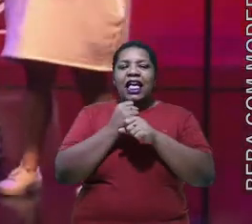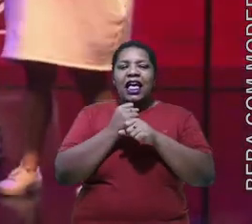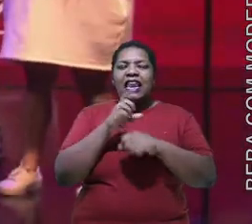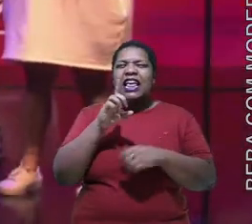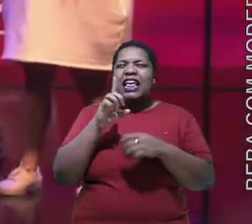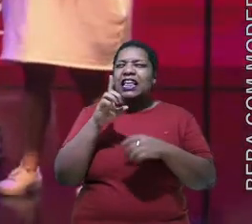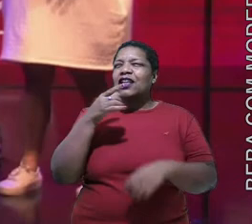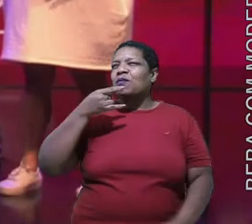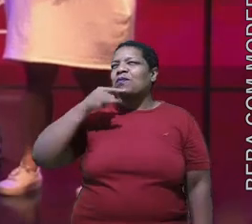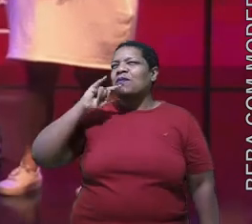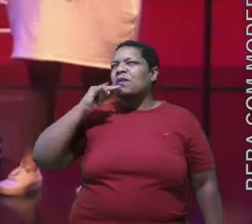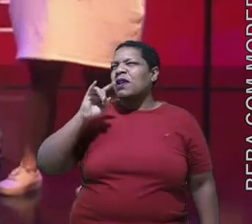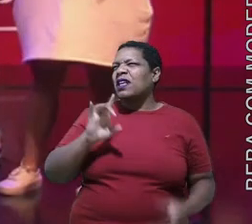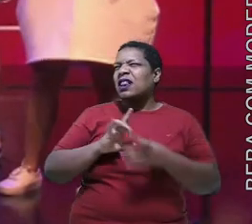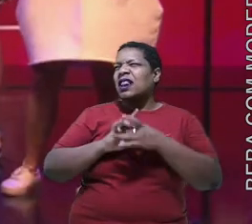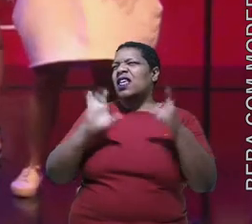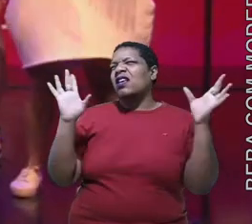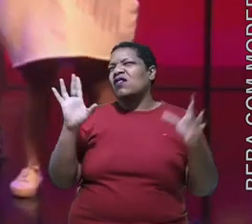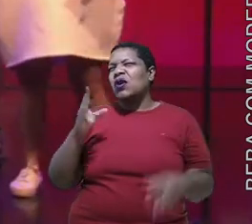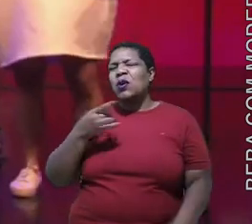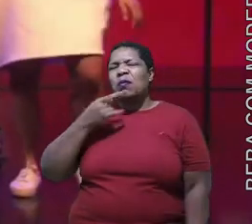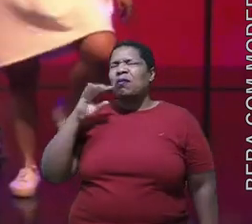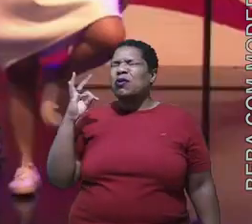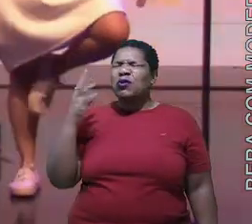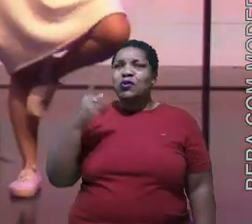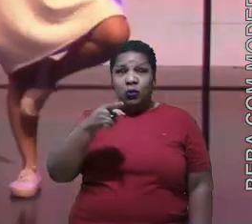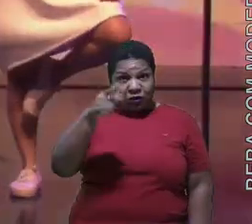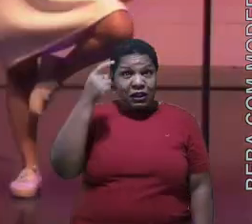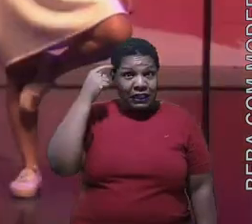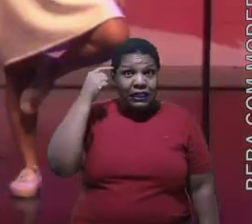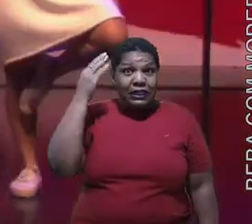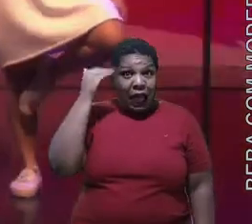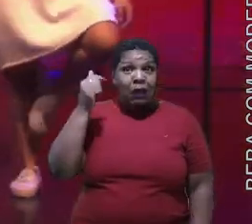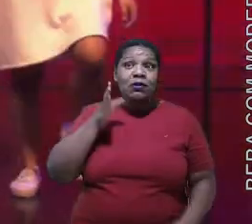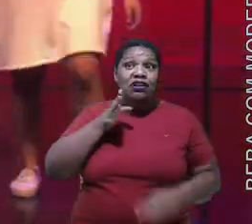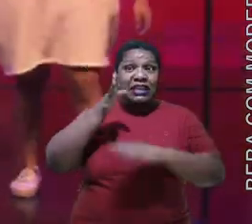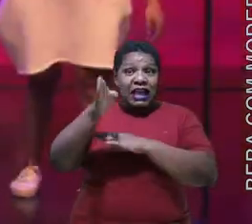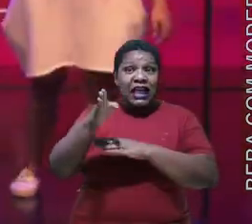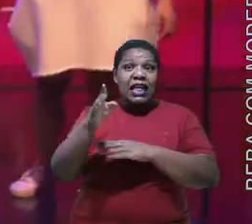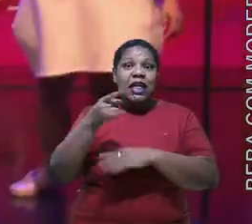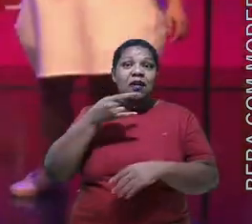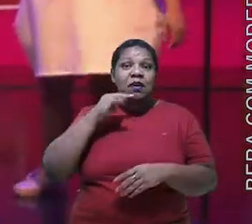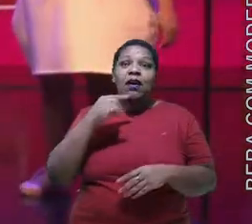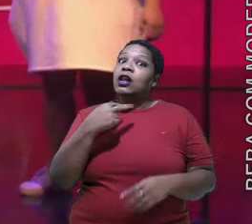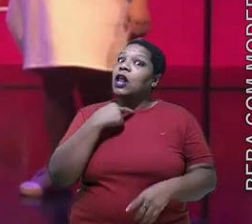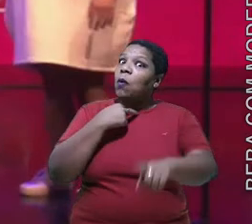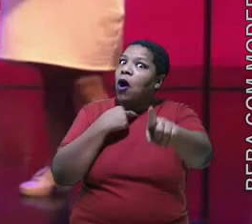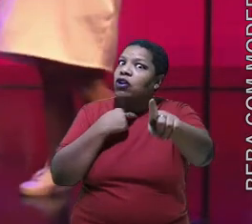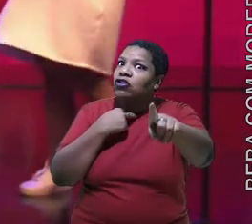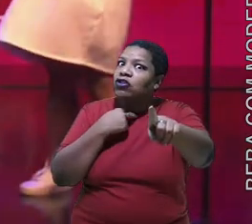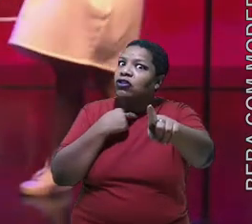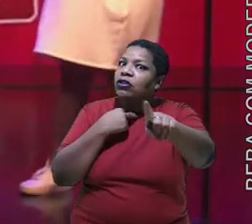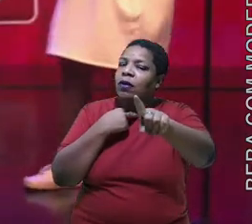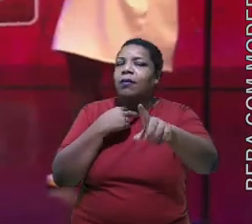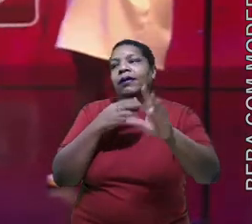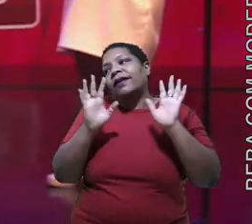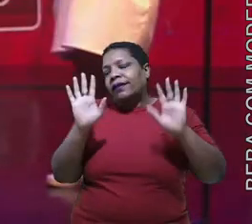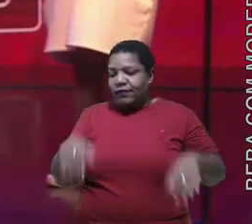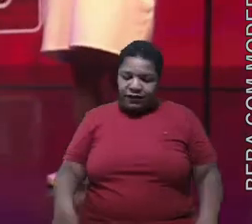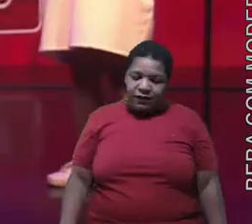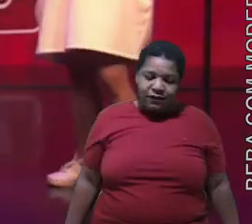livre Magrinho de tudo lembra dessa época que podia sair bebê ou da disse que agora não pode viu criançada em fim